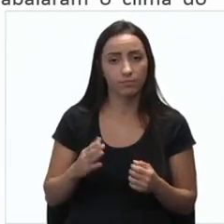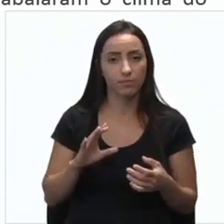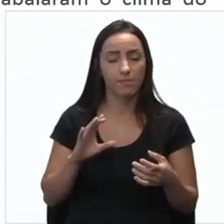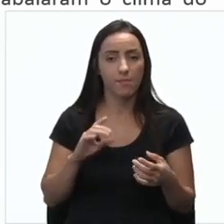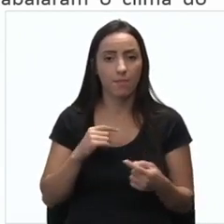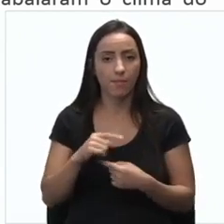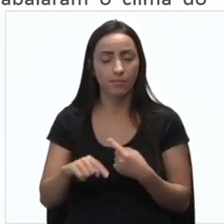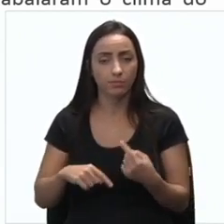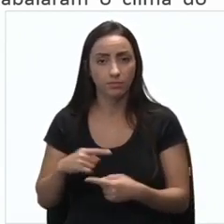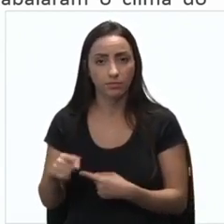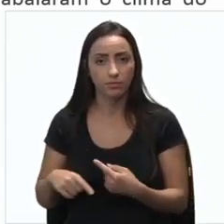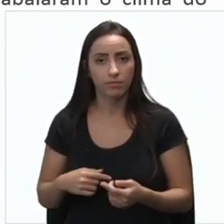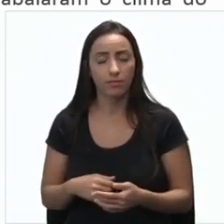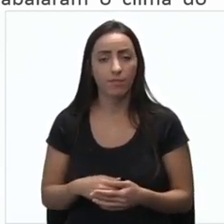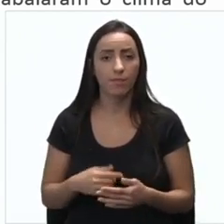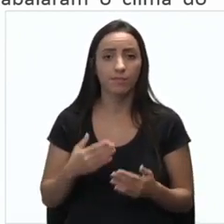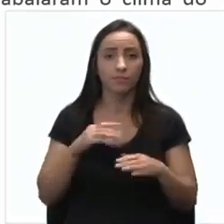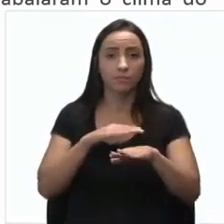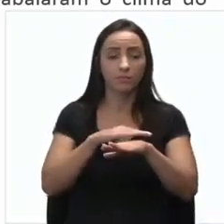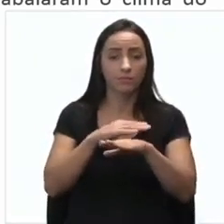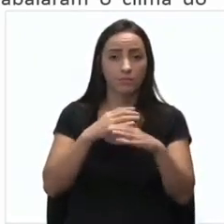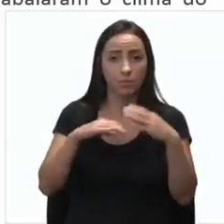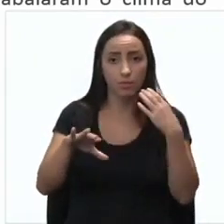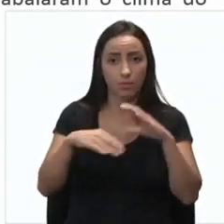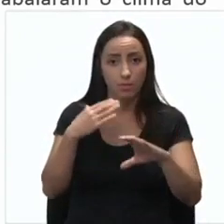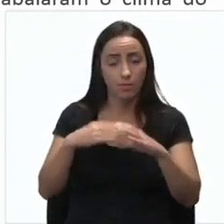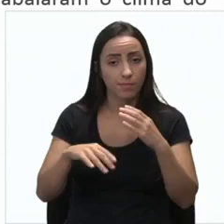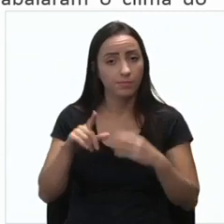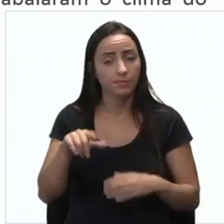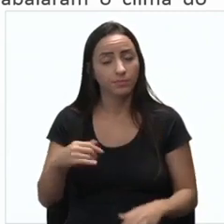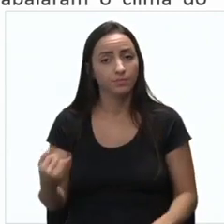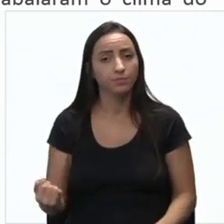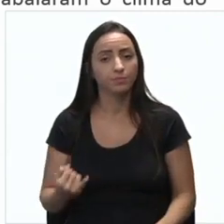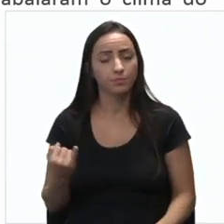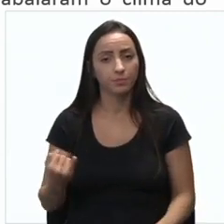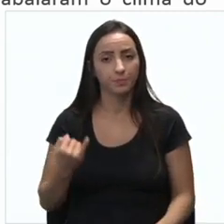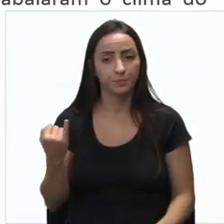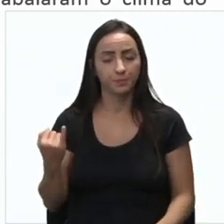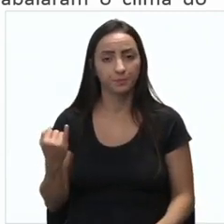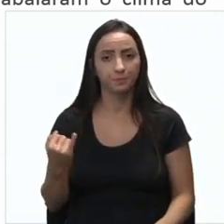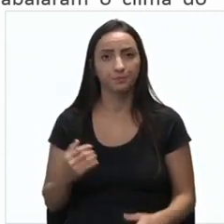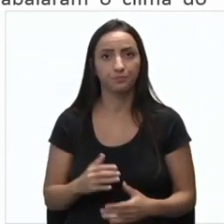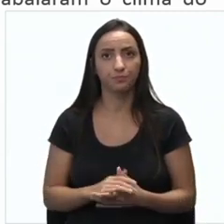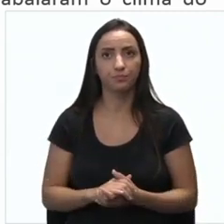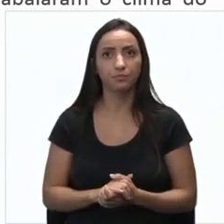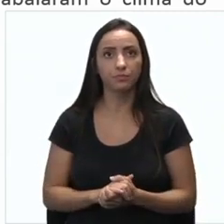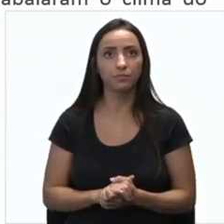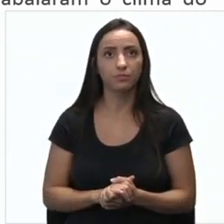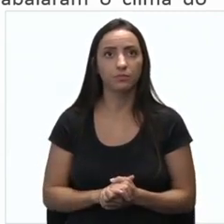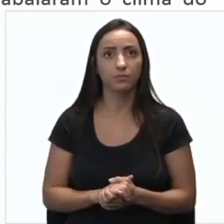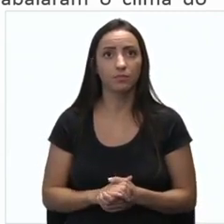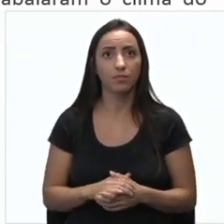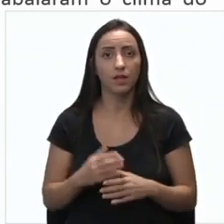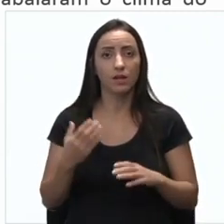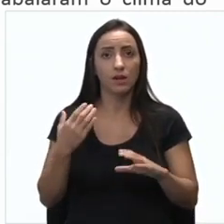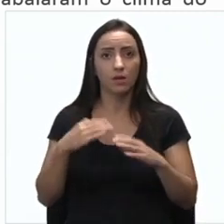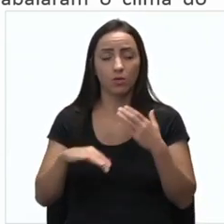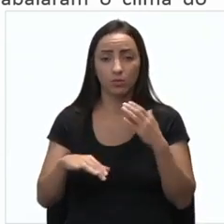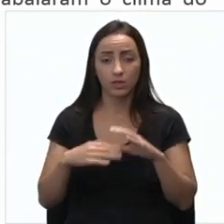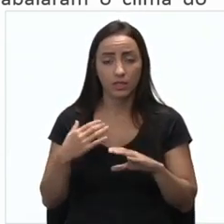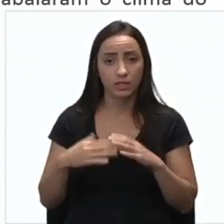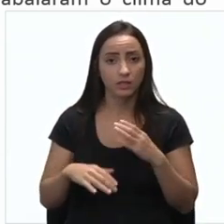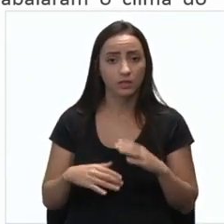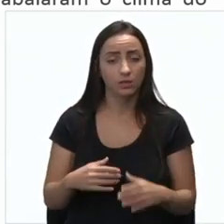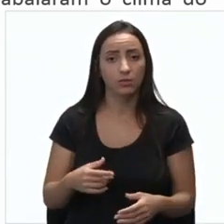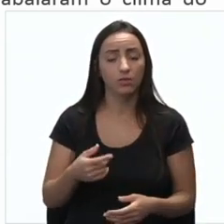seguros. A comunicação, ela é fundamental para a boa interação entre as pessoas, e a comunicação, ela é verbal,